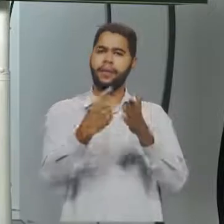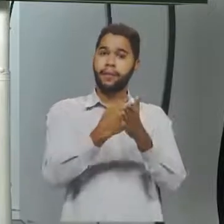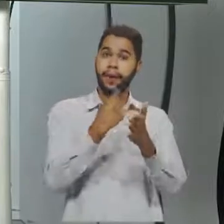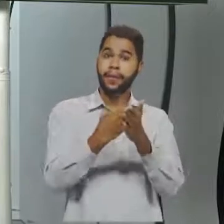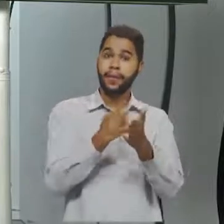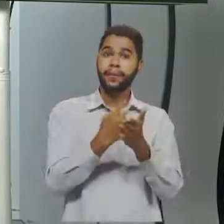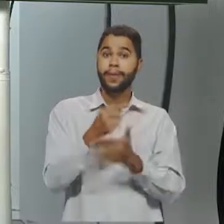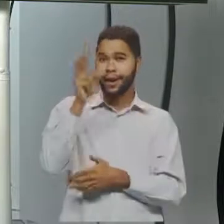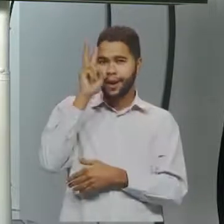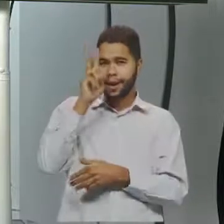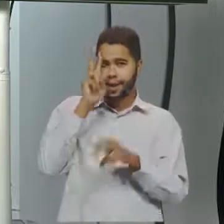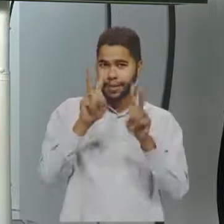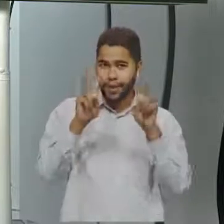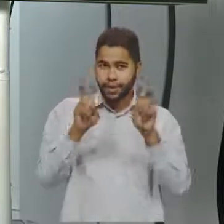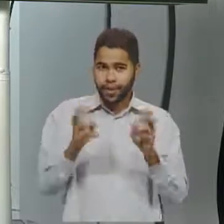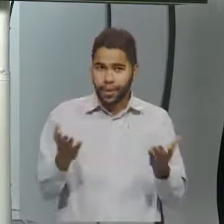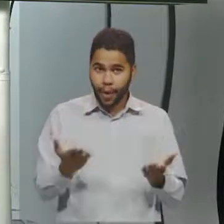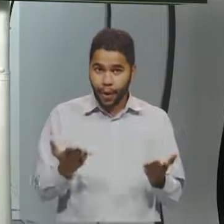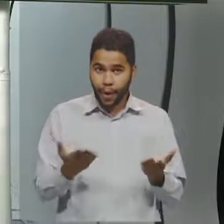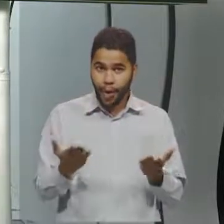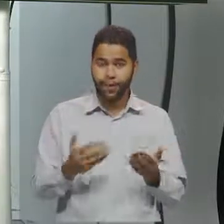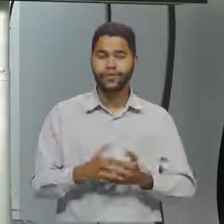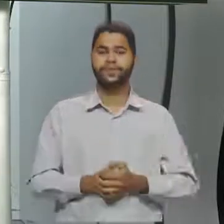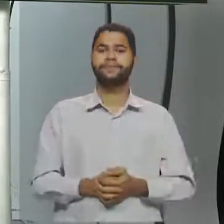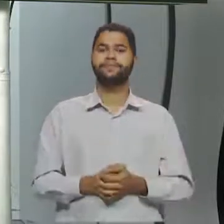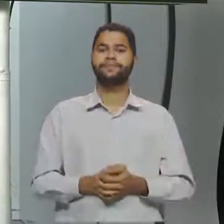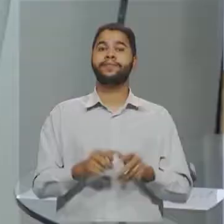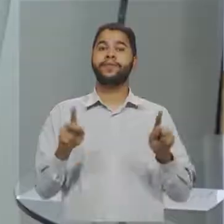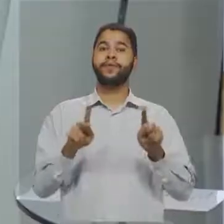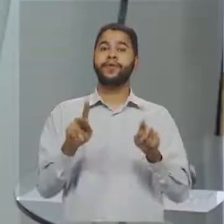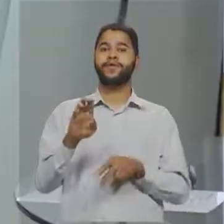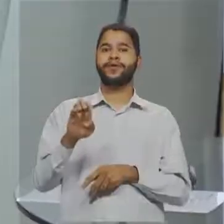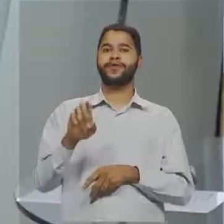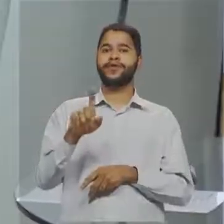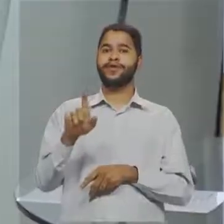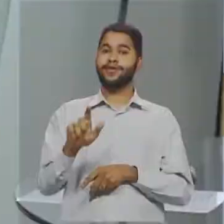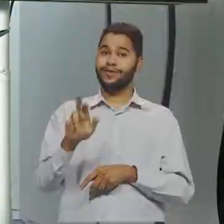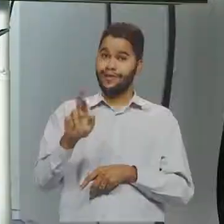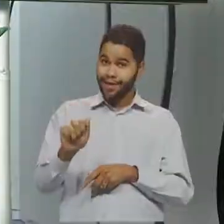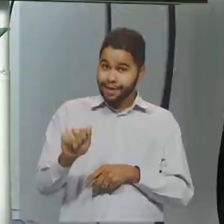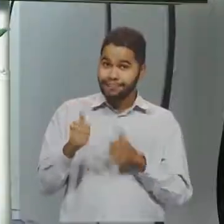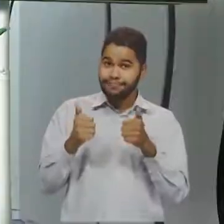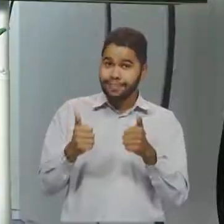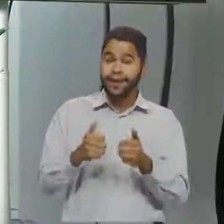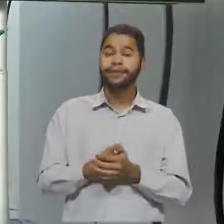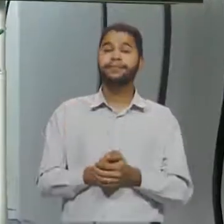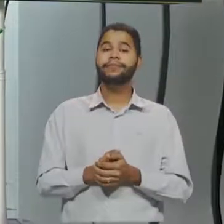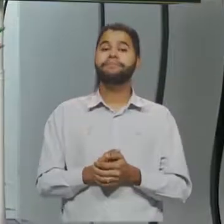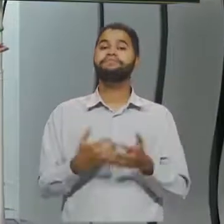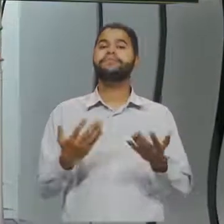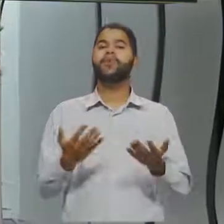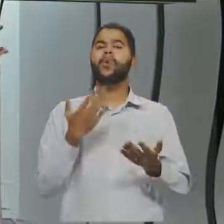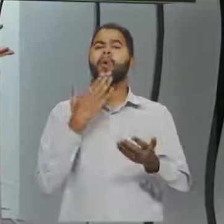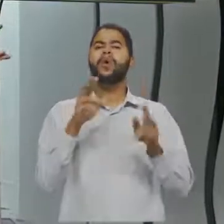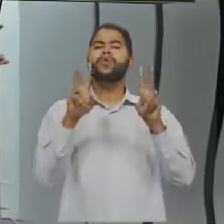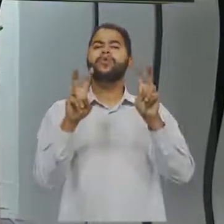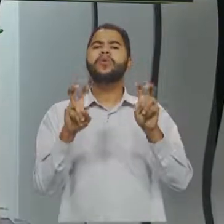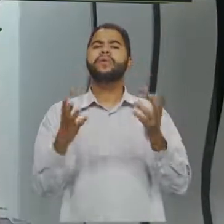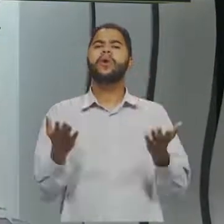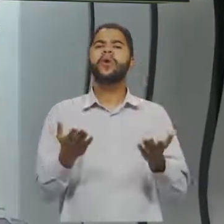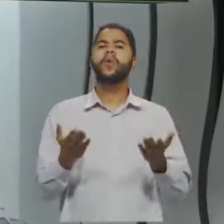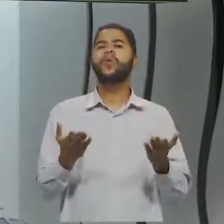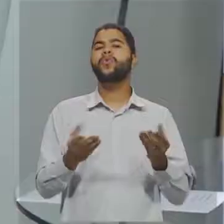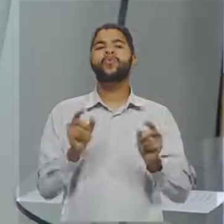vamos relembrar os temas das aulas de hoje? Professor César, tudo bem? Tudo bem, tudo bem. Quais foram os temas de matemática no